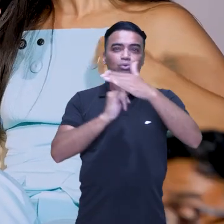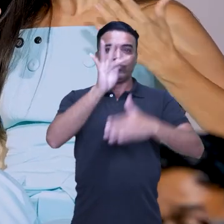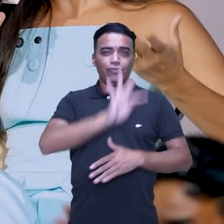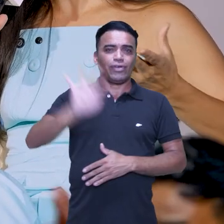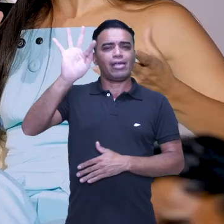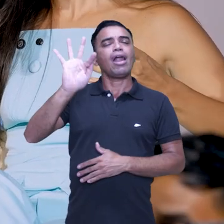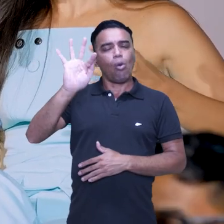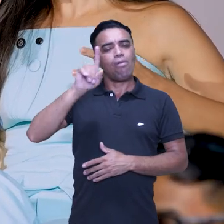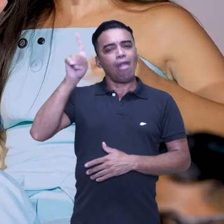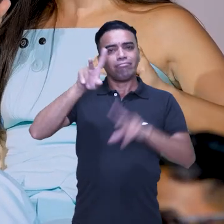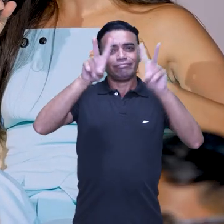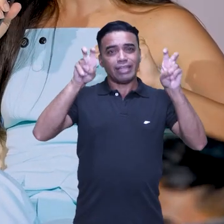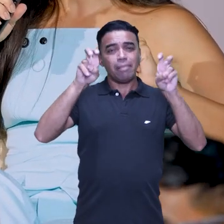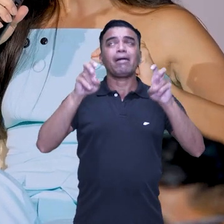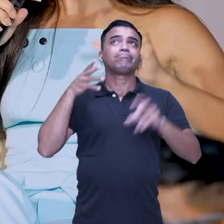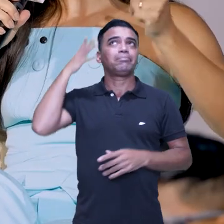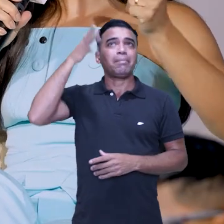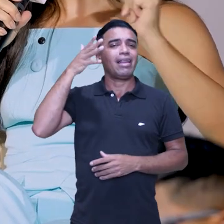isso, e aí no meio da palestra